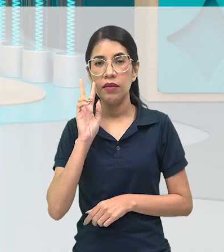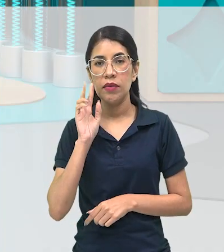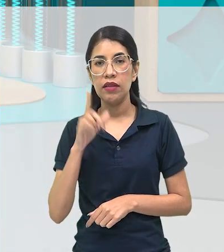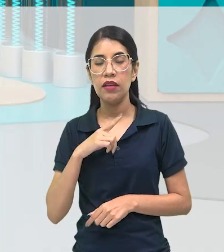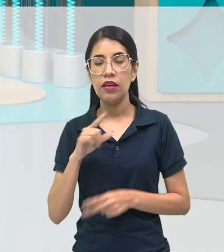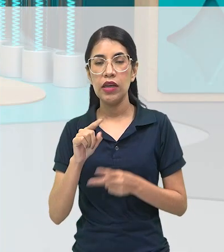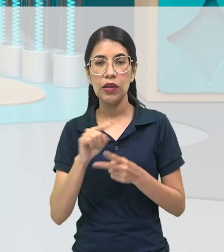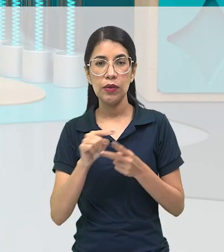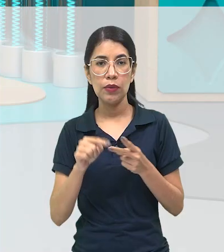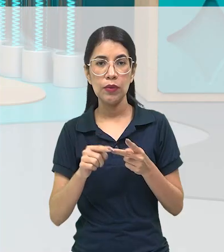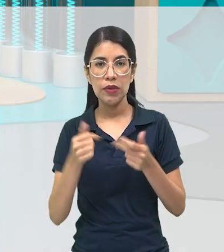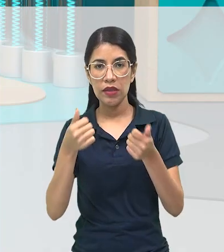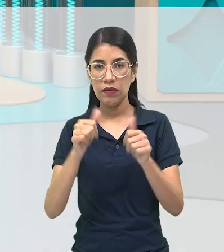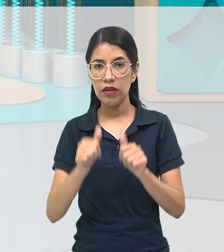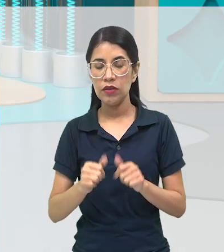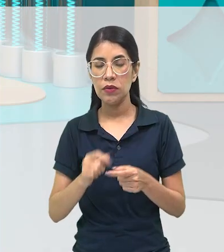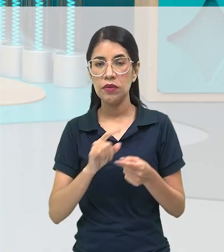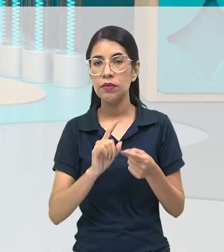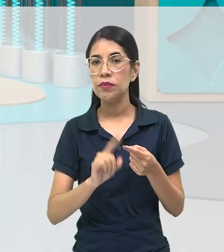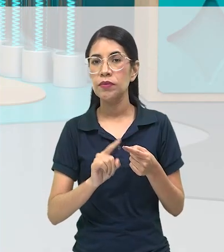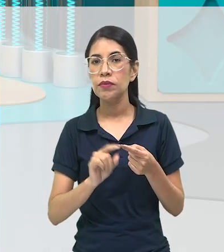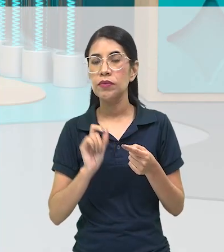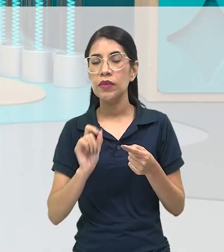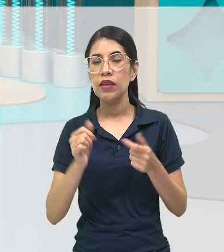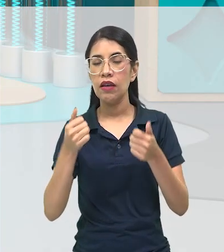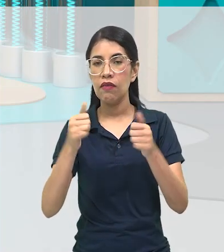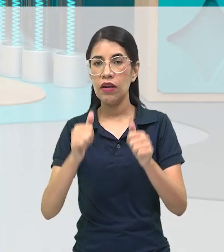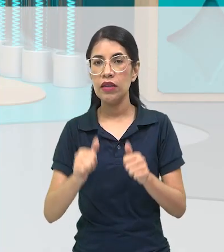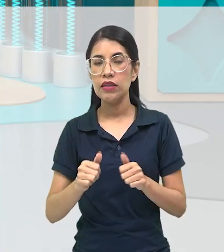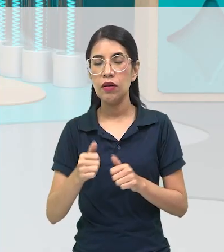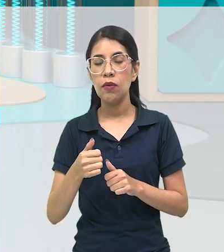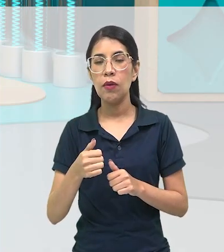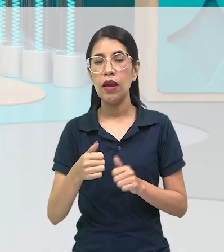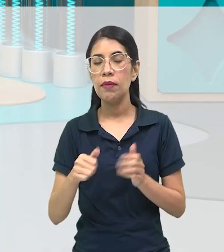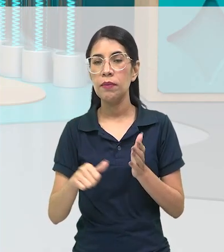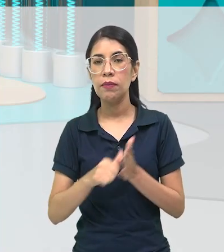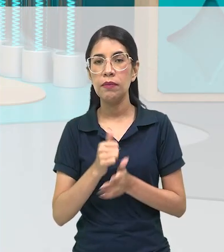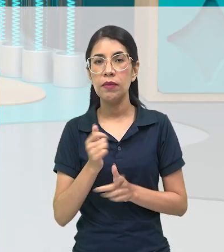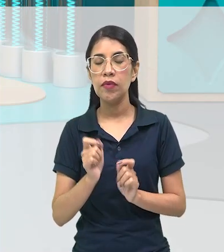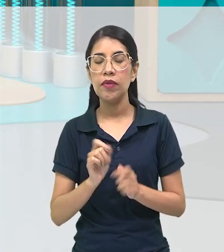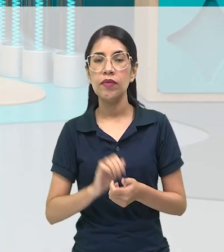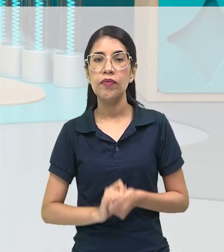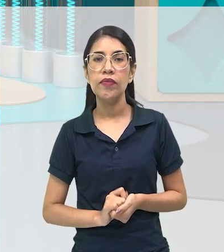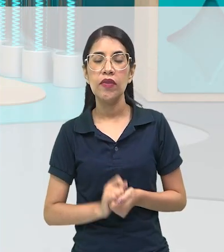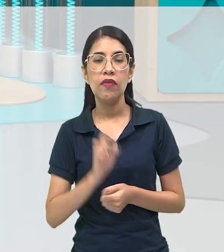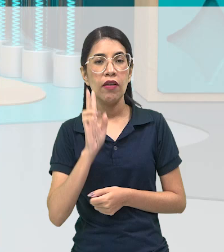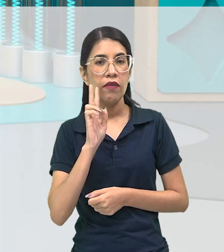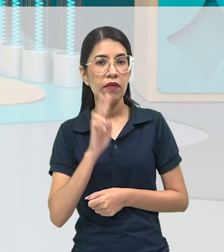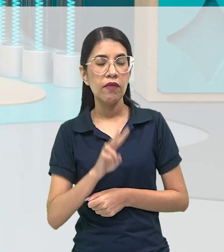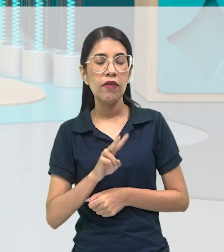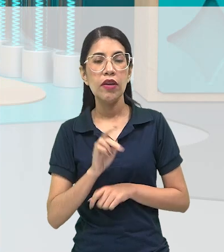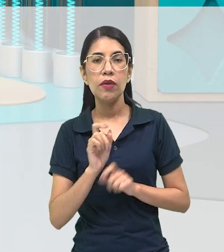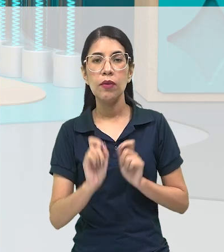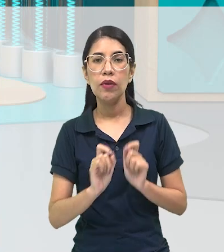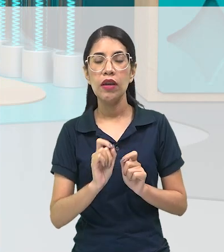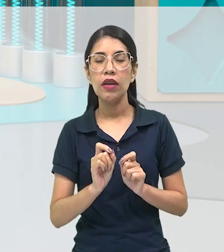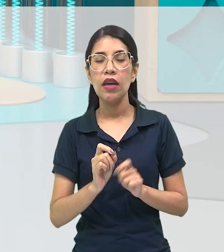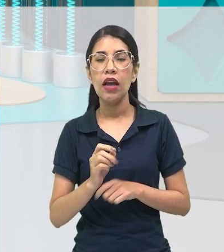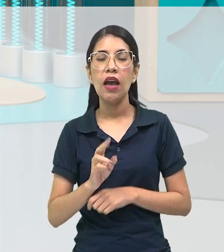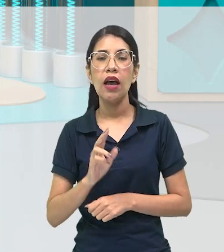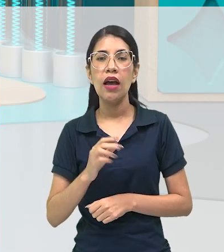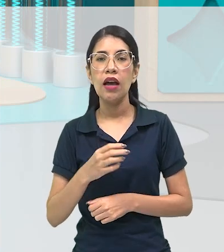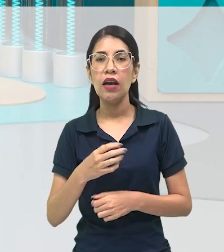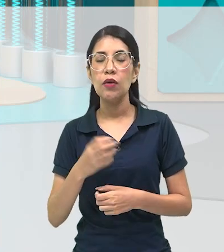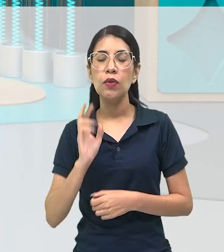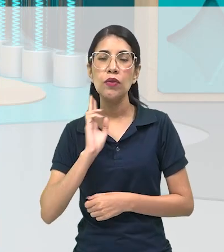incluem duas avaliações. A primeira, né, a avaliação primária, é aquela que você vai verificar os sinais vitais